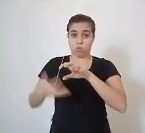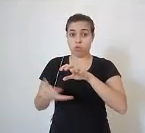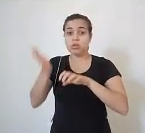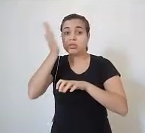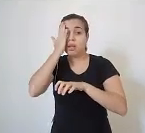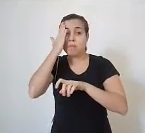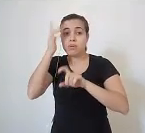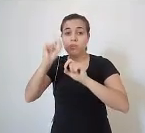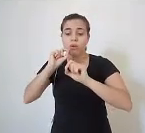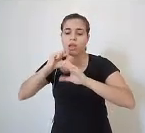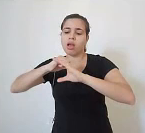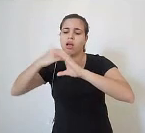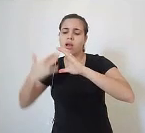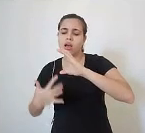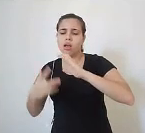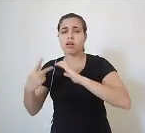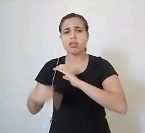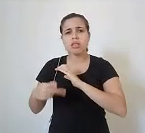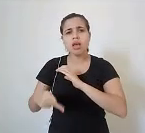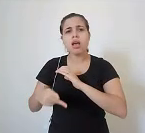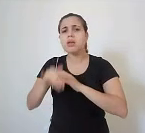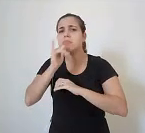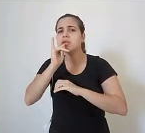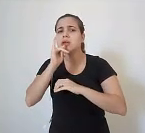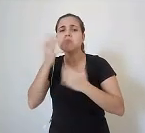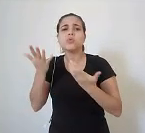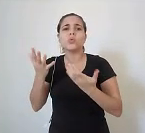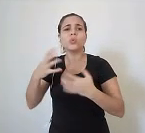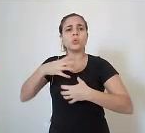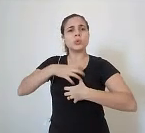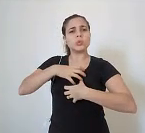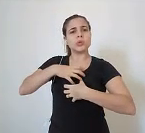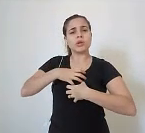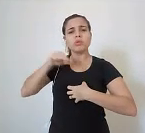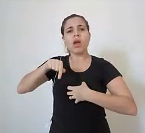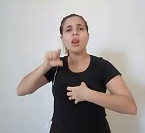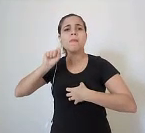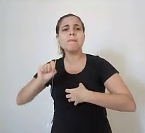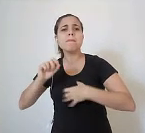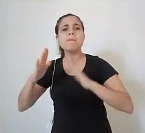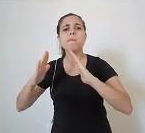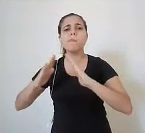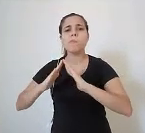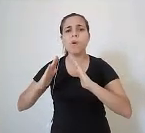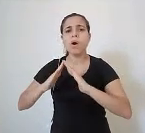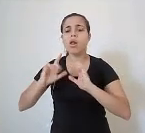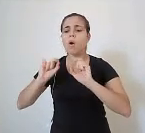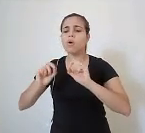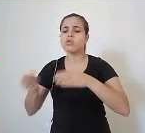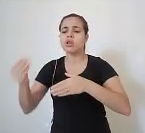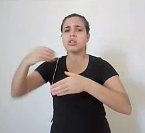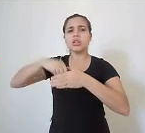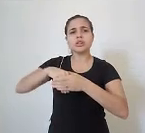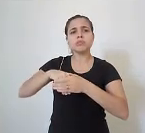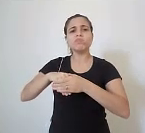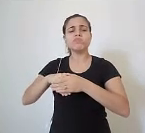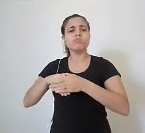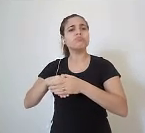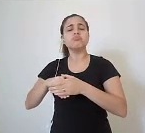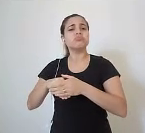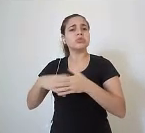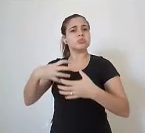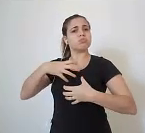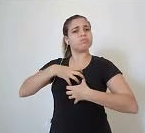no ecossistema, são as características desse organismo no ecossistema onde ele habita, ou